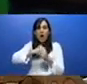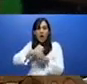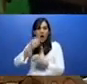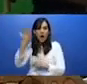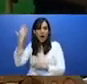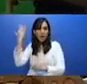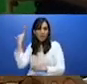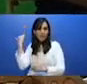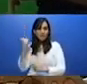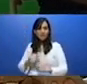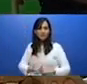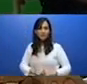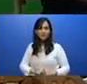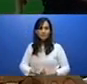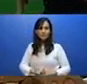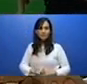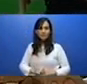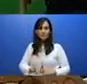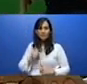né?